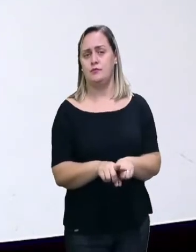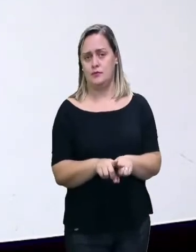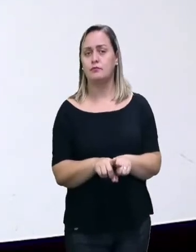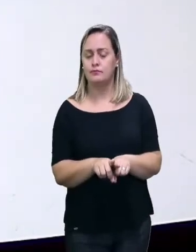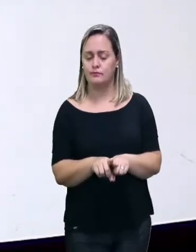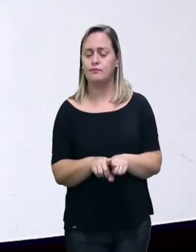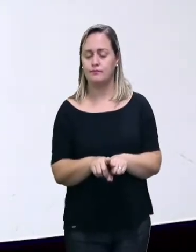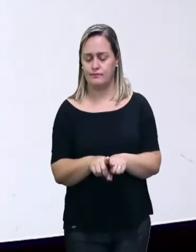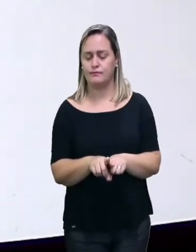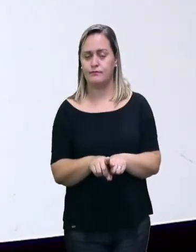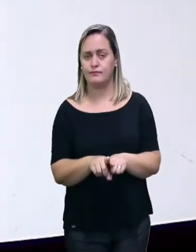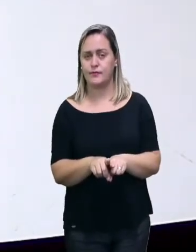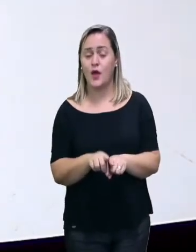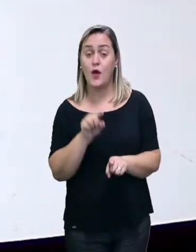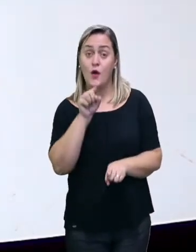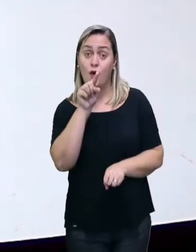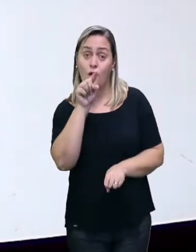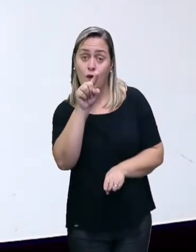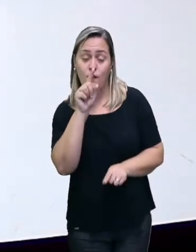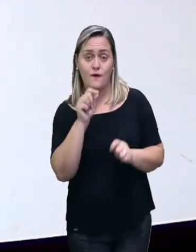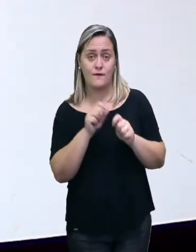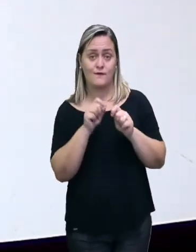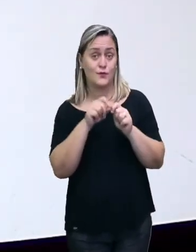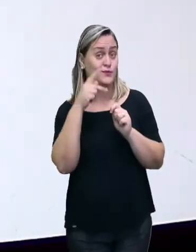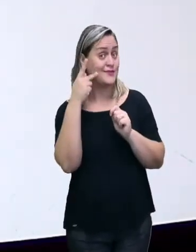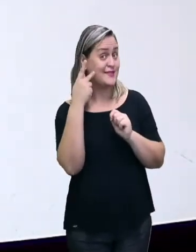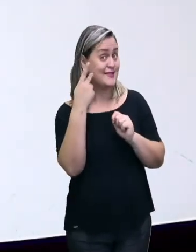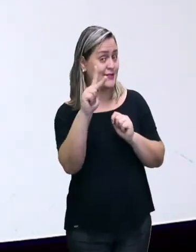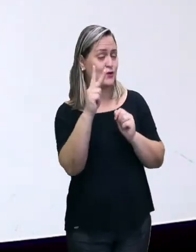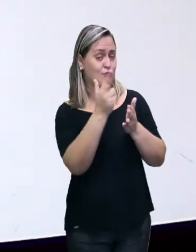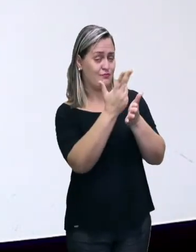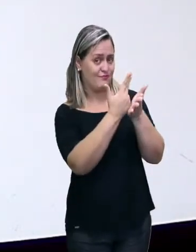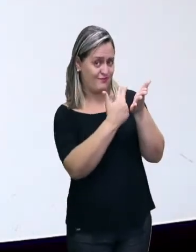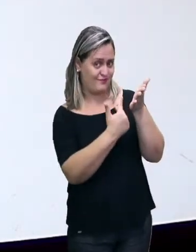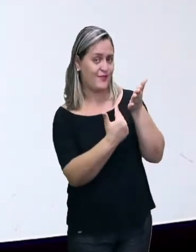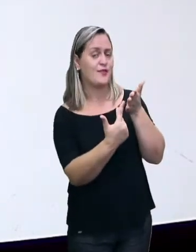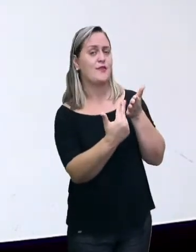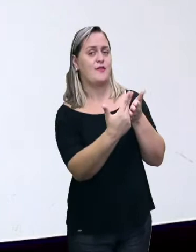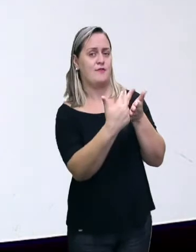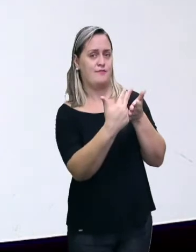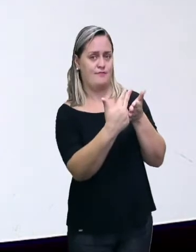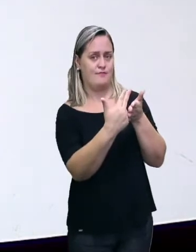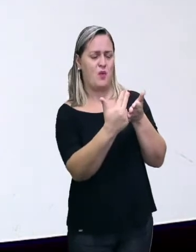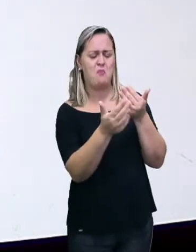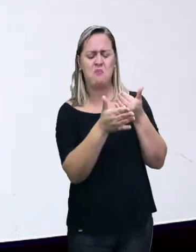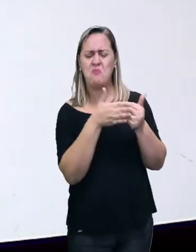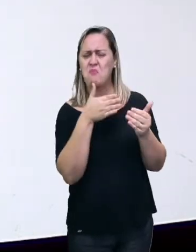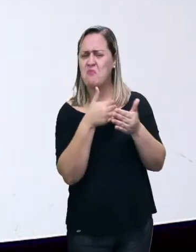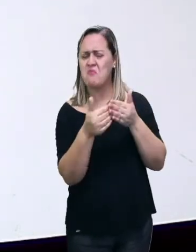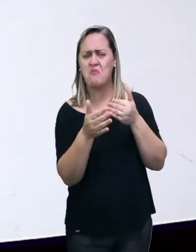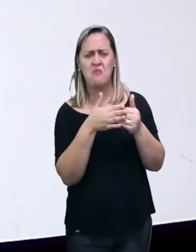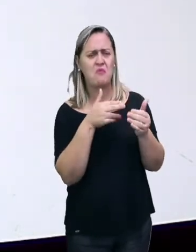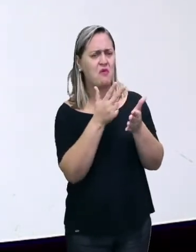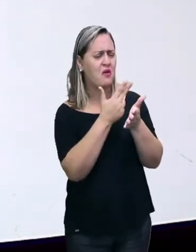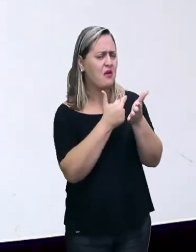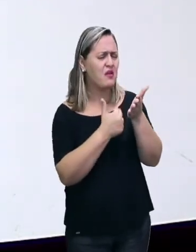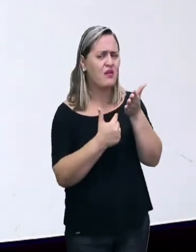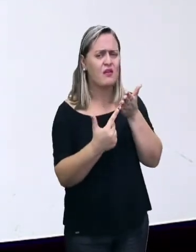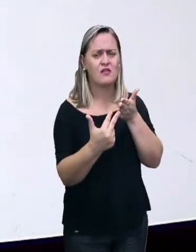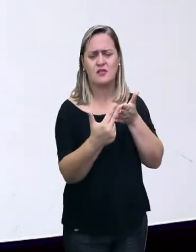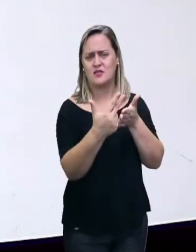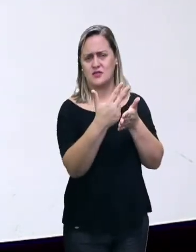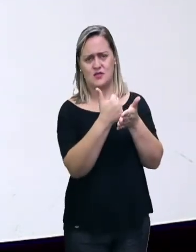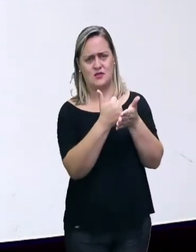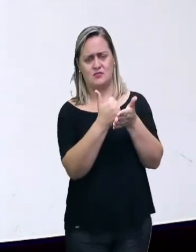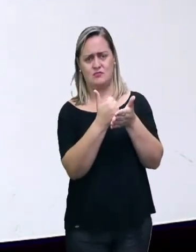vai fazer o seu desenho, que é o primeiro passo na folha que você tem aí. Então, vamos lá. Vou